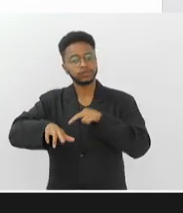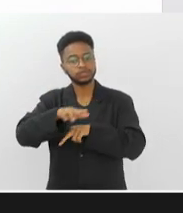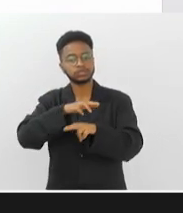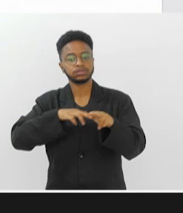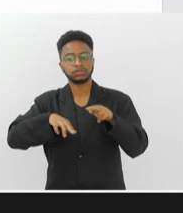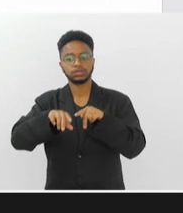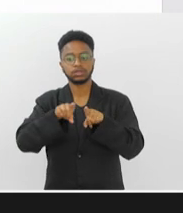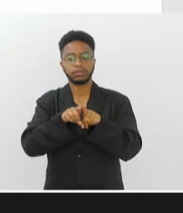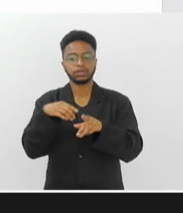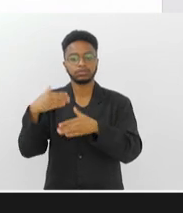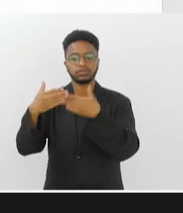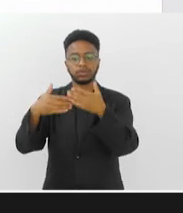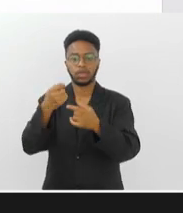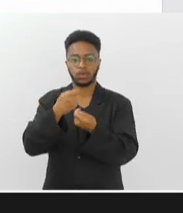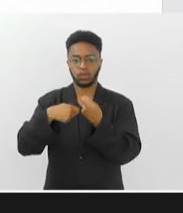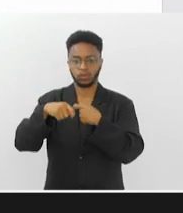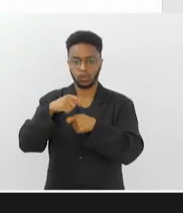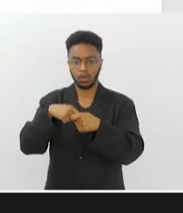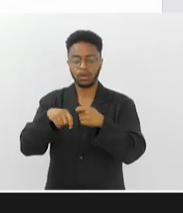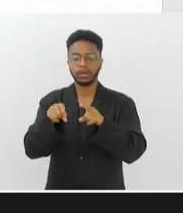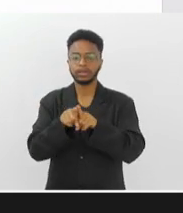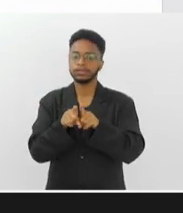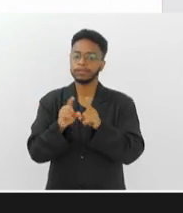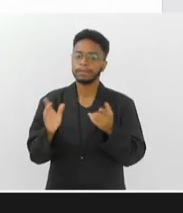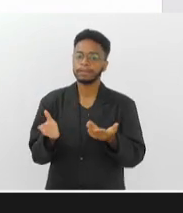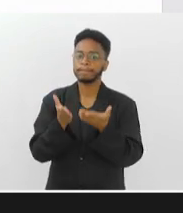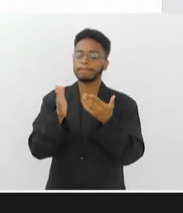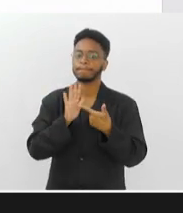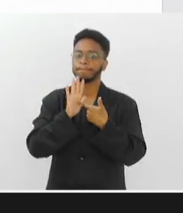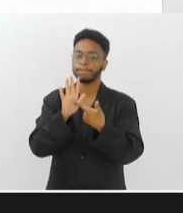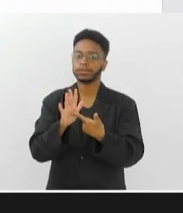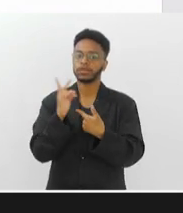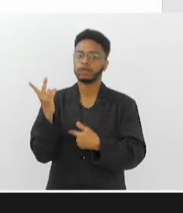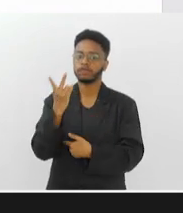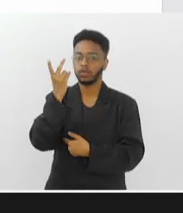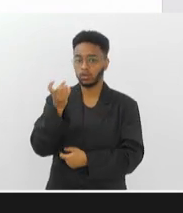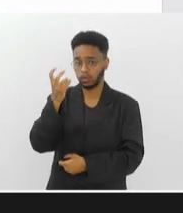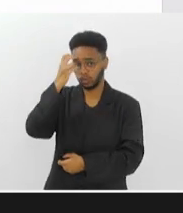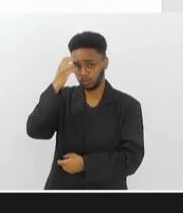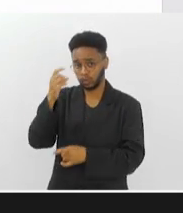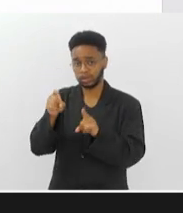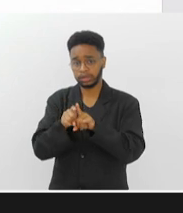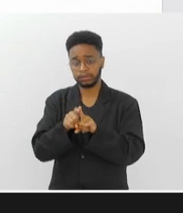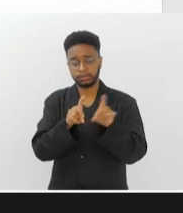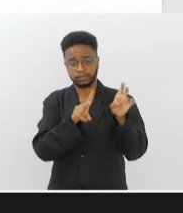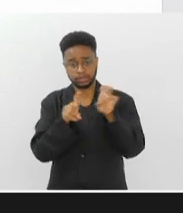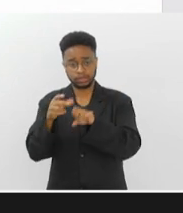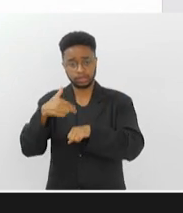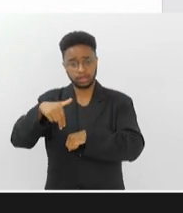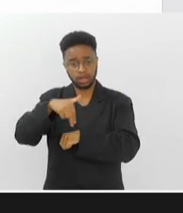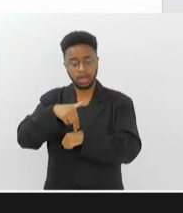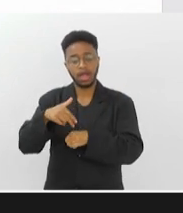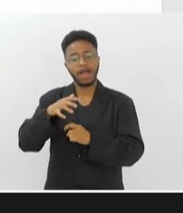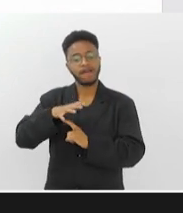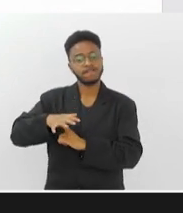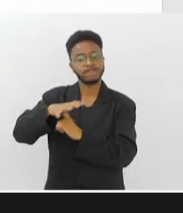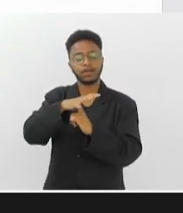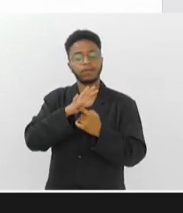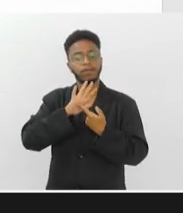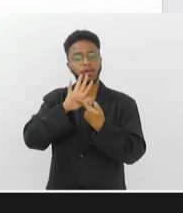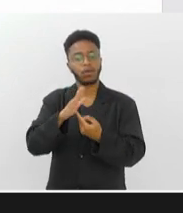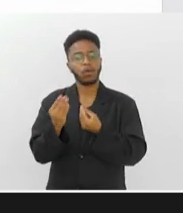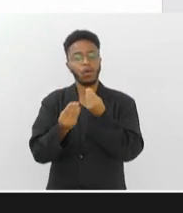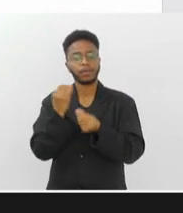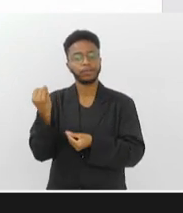crescimento económico. Ao enfatizar os valores da cultura e recursos nacionais, a Feira reconhece a importância de preservar e